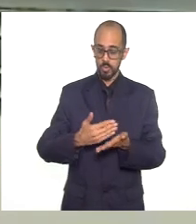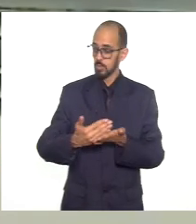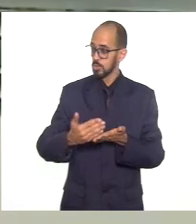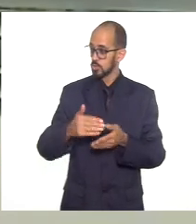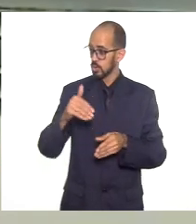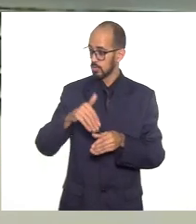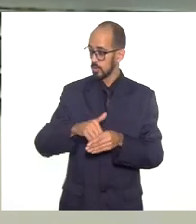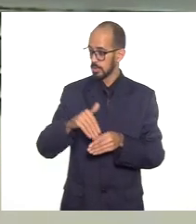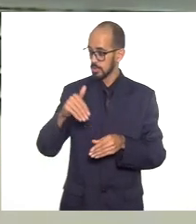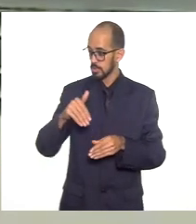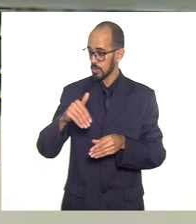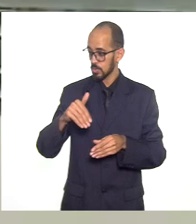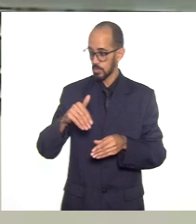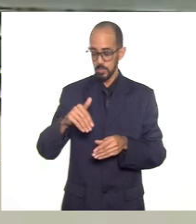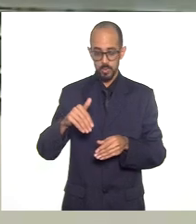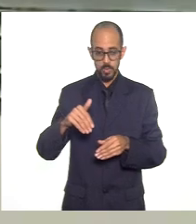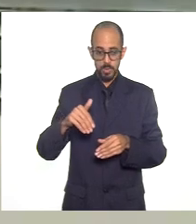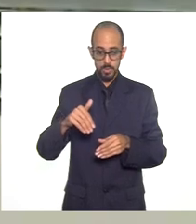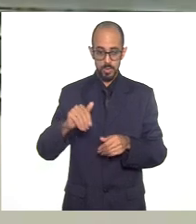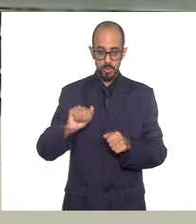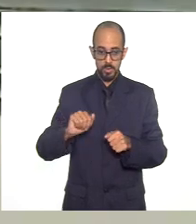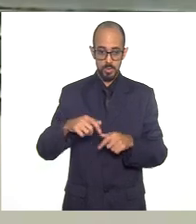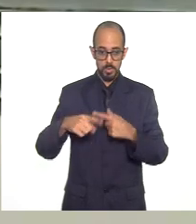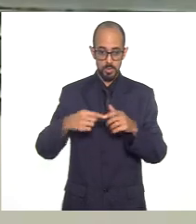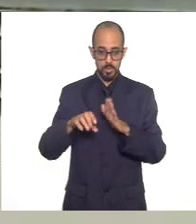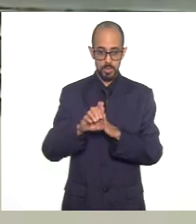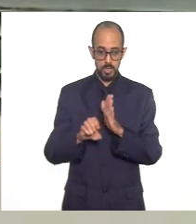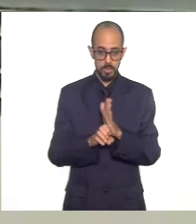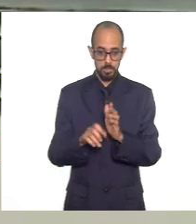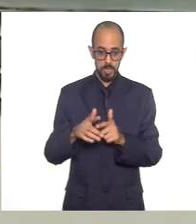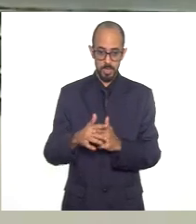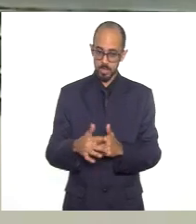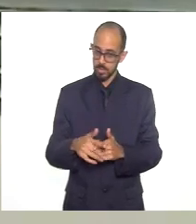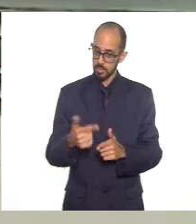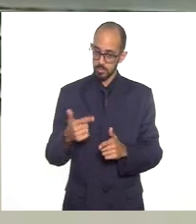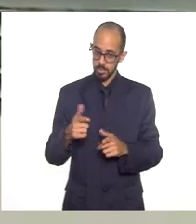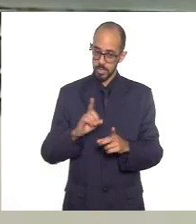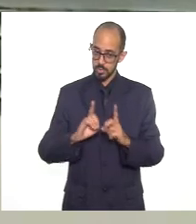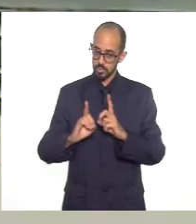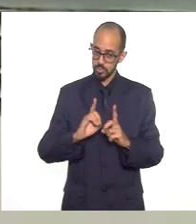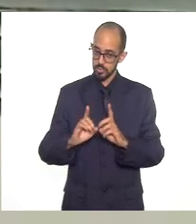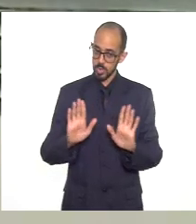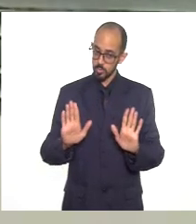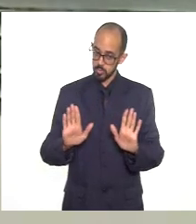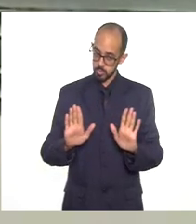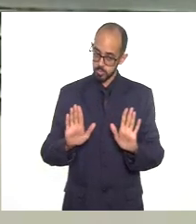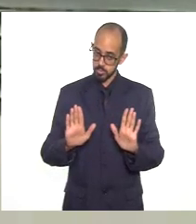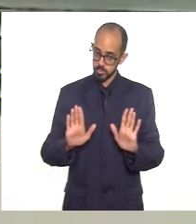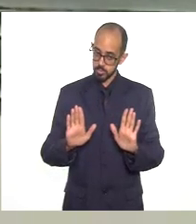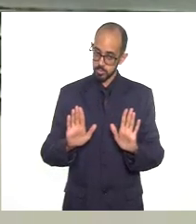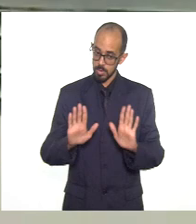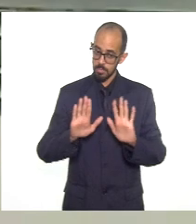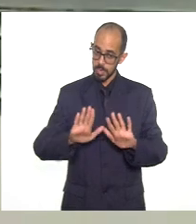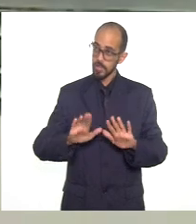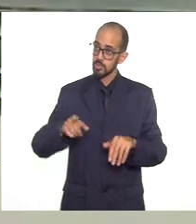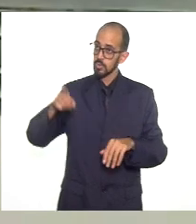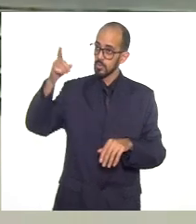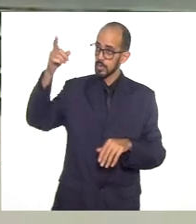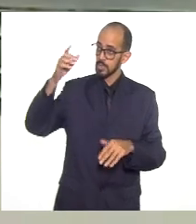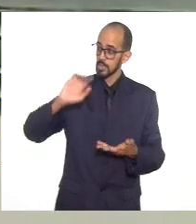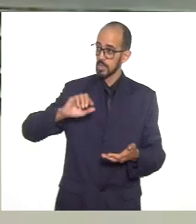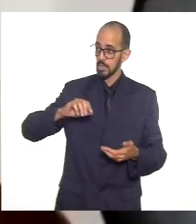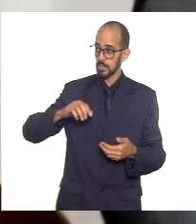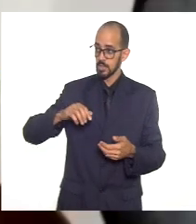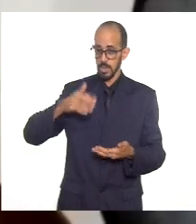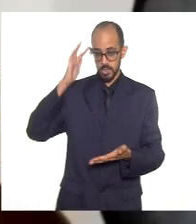vez. Depois de emenda, não se discute mais. Mas o que Vossa Excelência decidir, eu